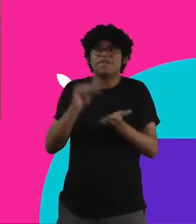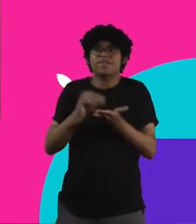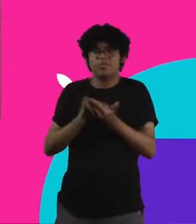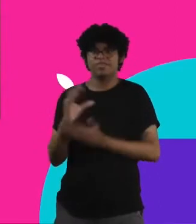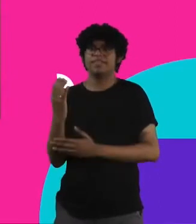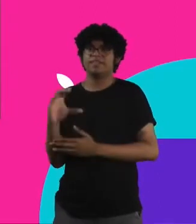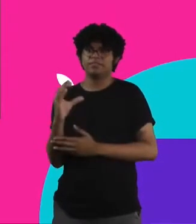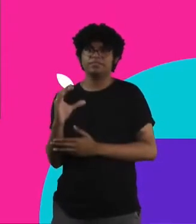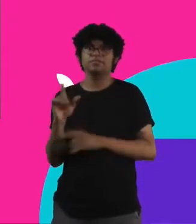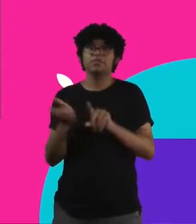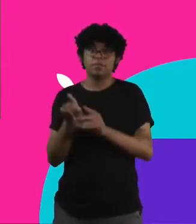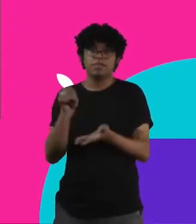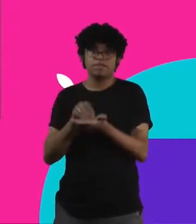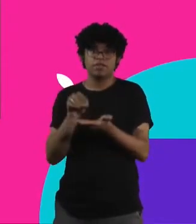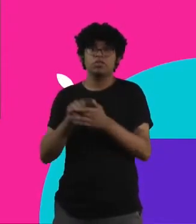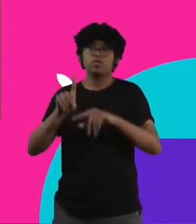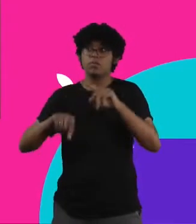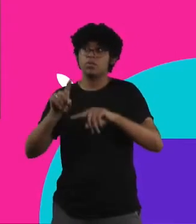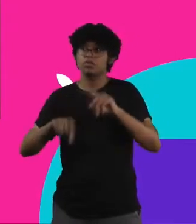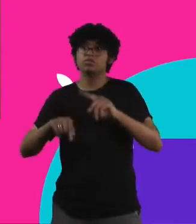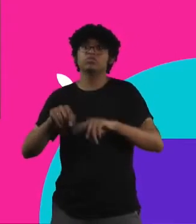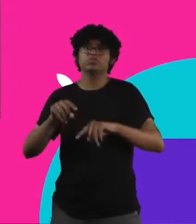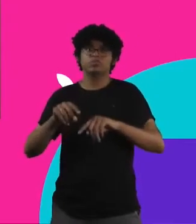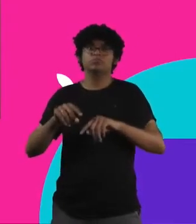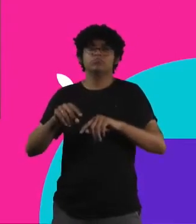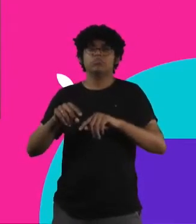a falta de produtos e serviços financeiros